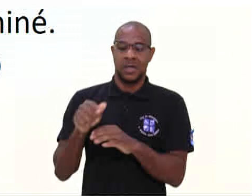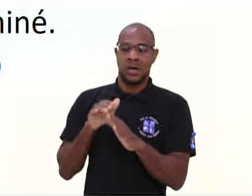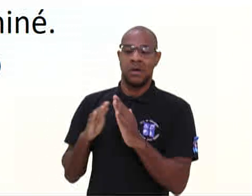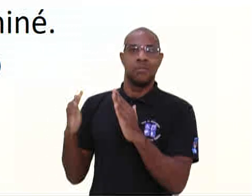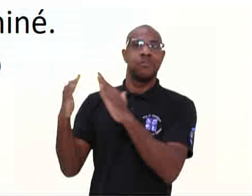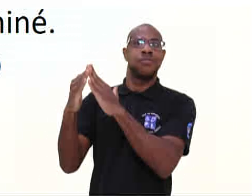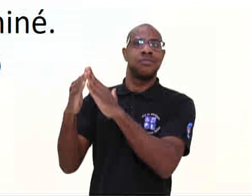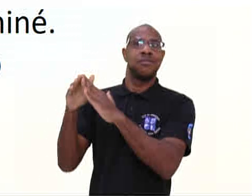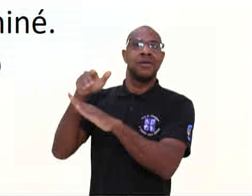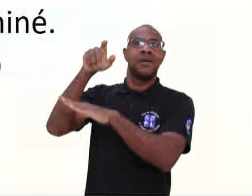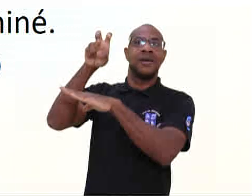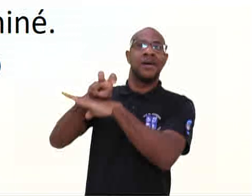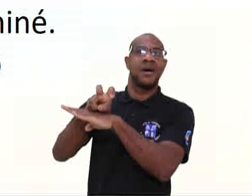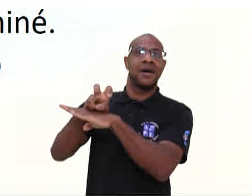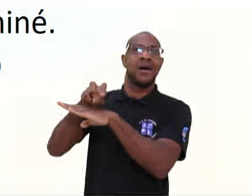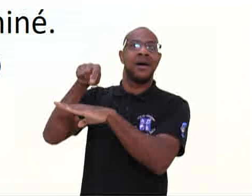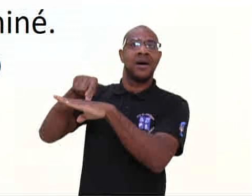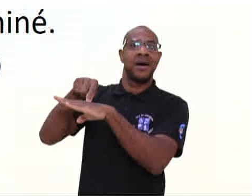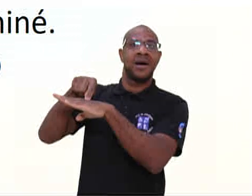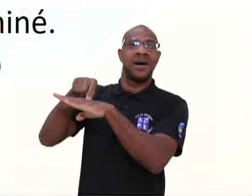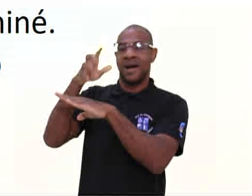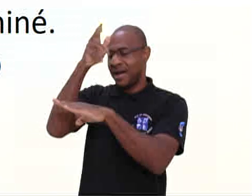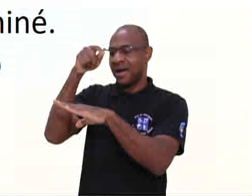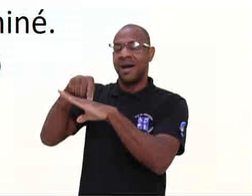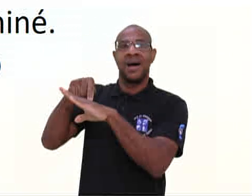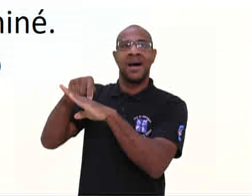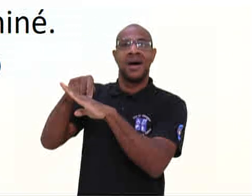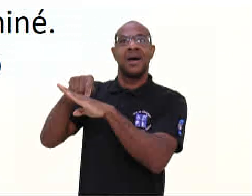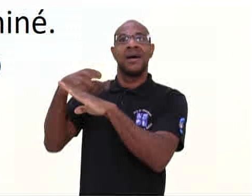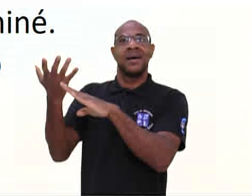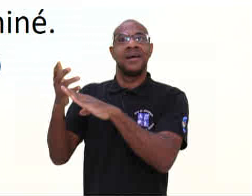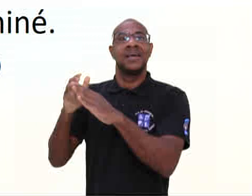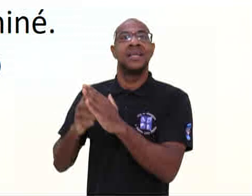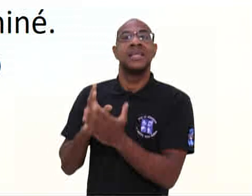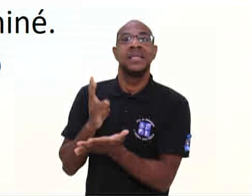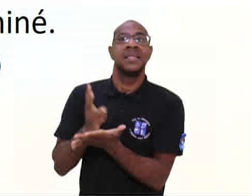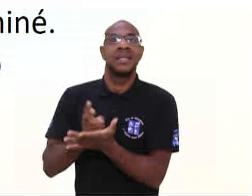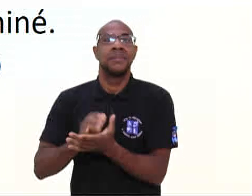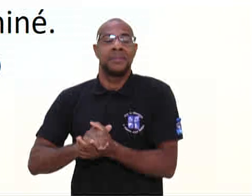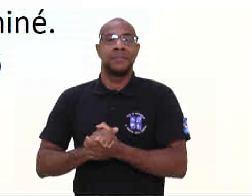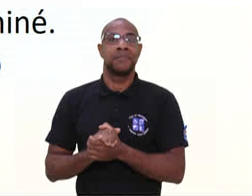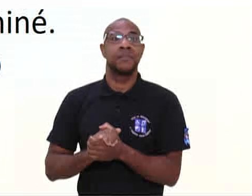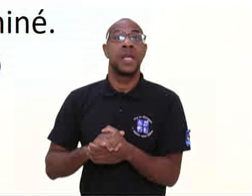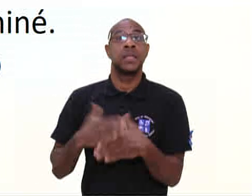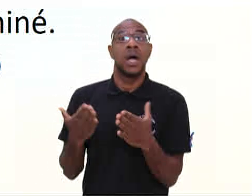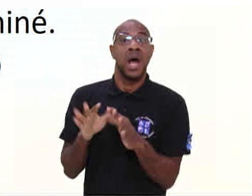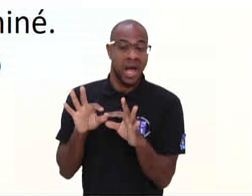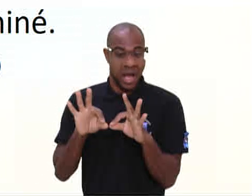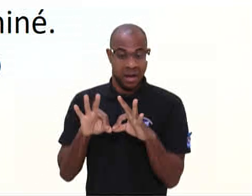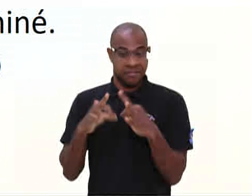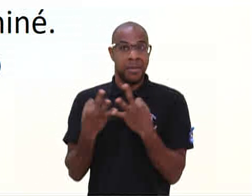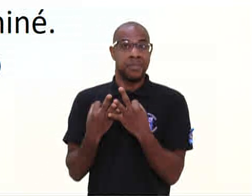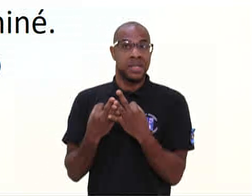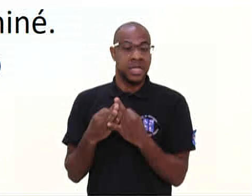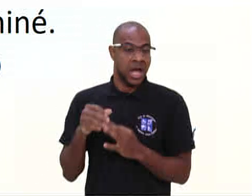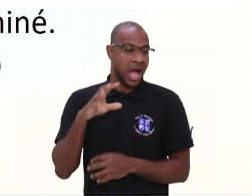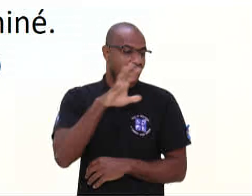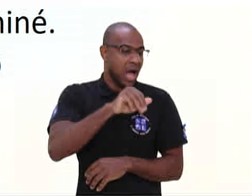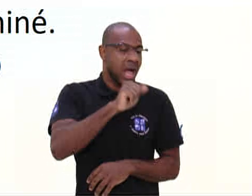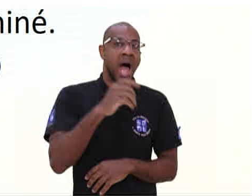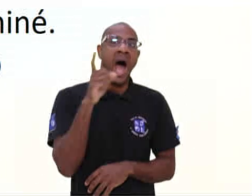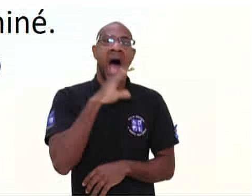Lá ficou em adorno deslocado, hesitando ora num, ora no outro pé. A família foi chamada com